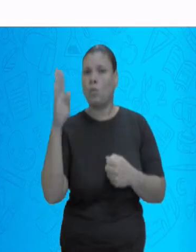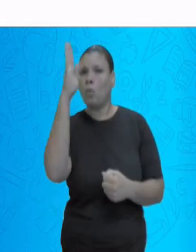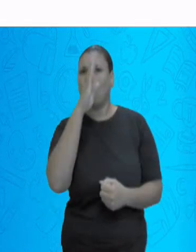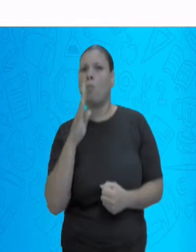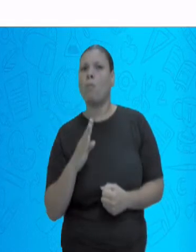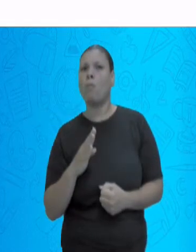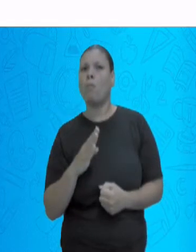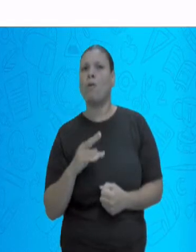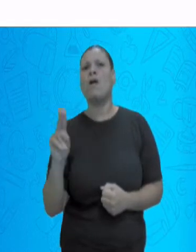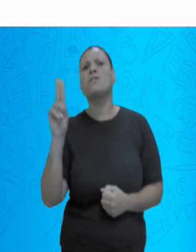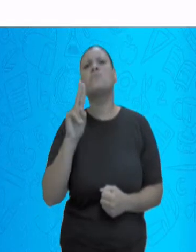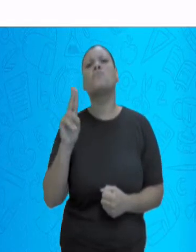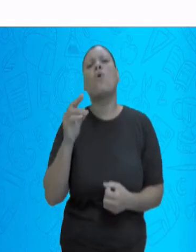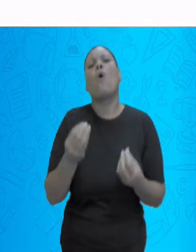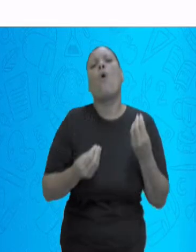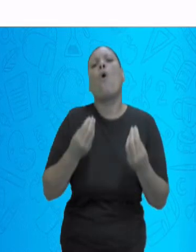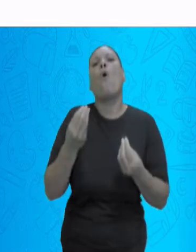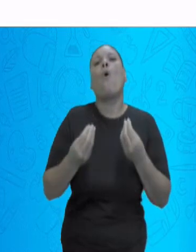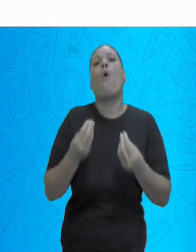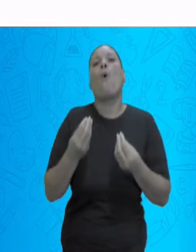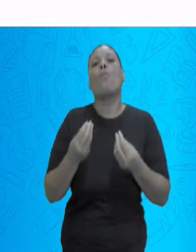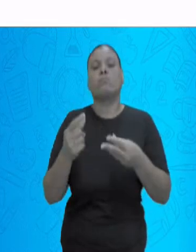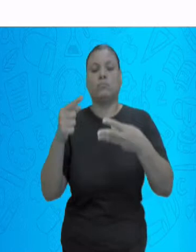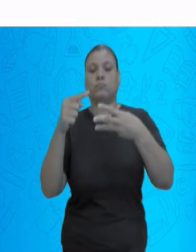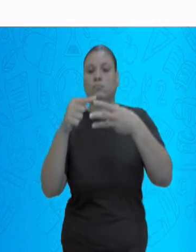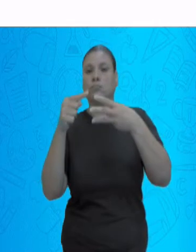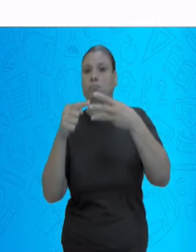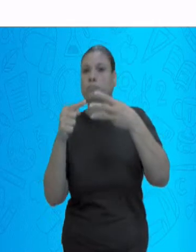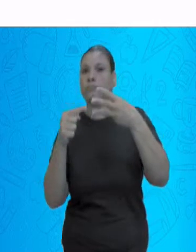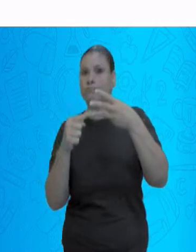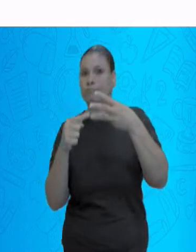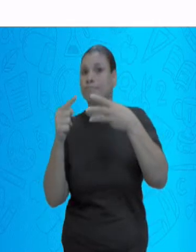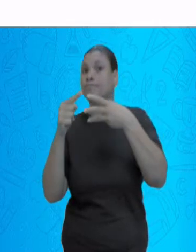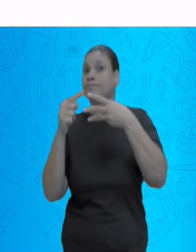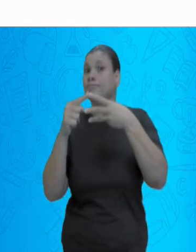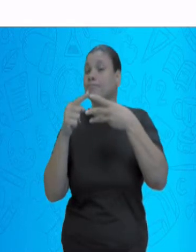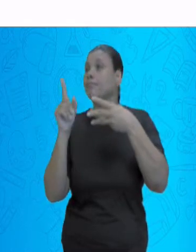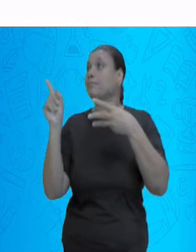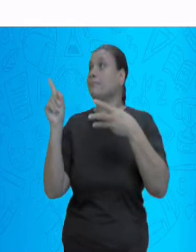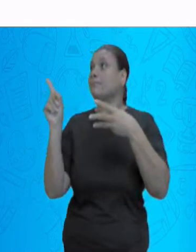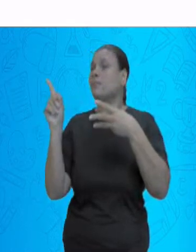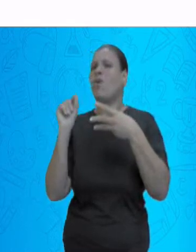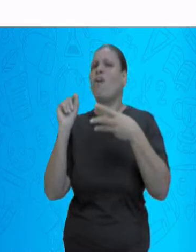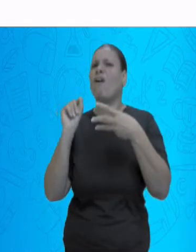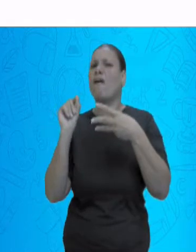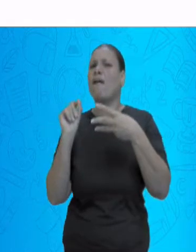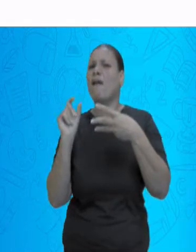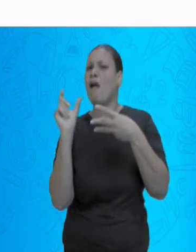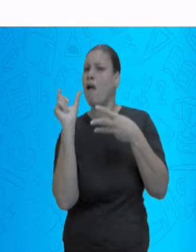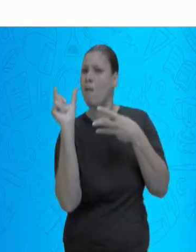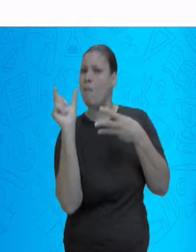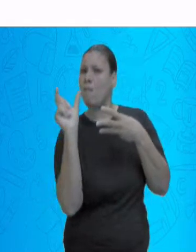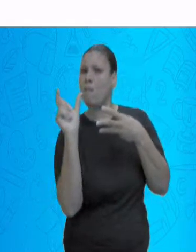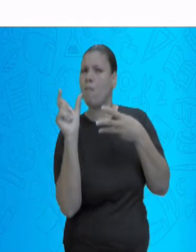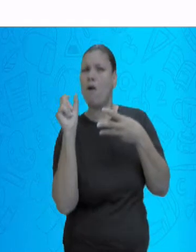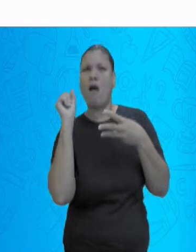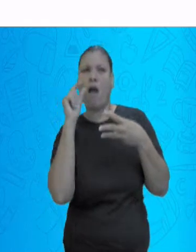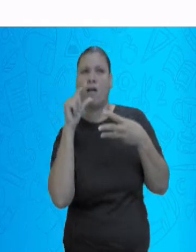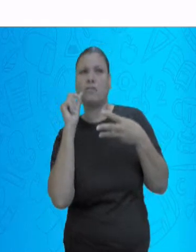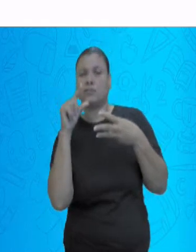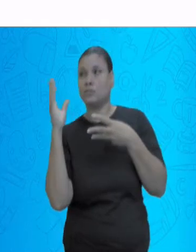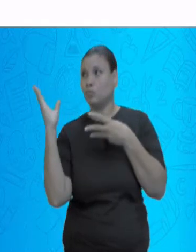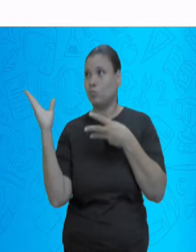Próclise. O pronome vem antes do verbo. Esta chuva é péssima para